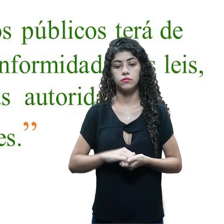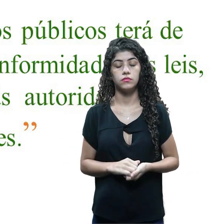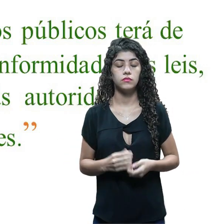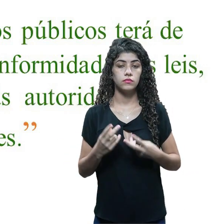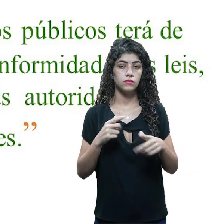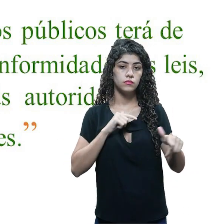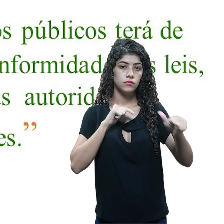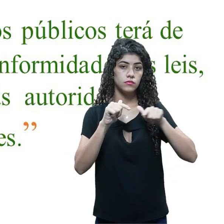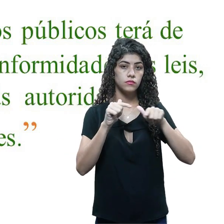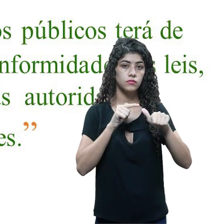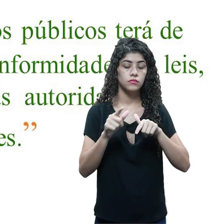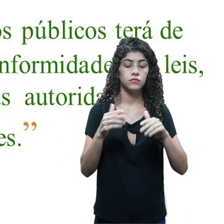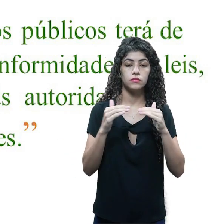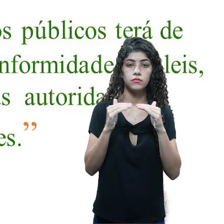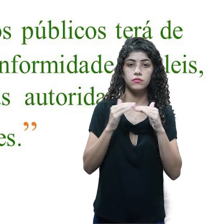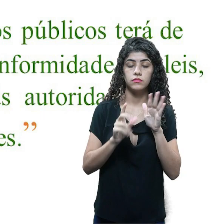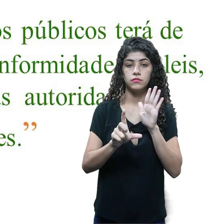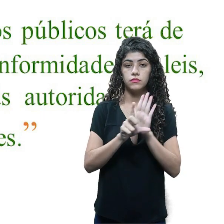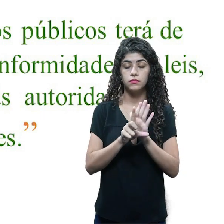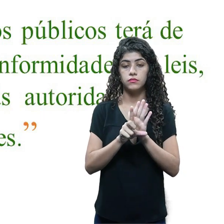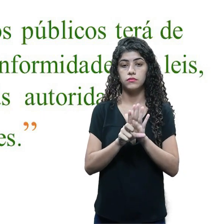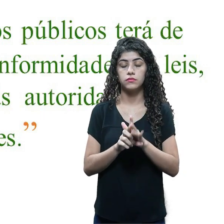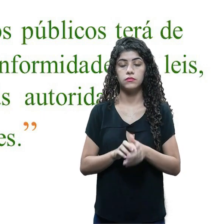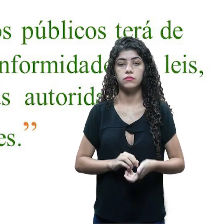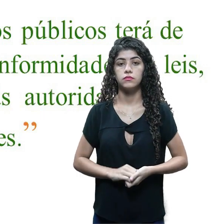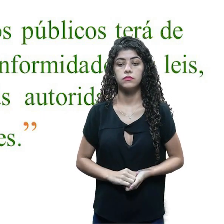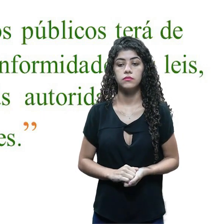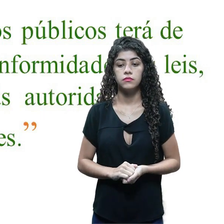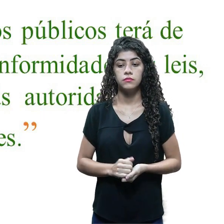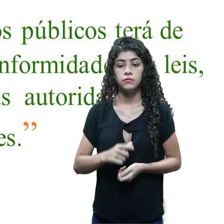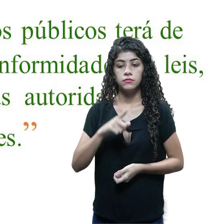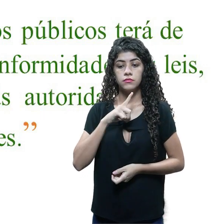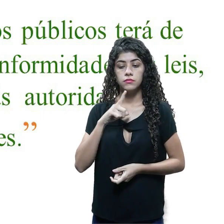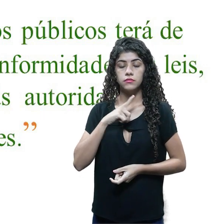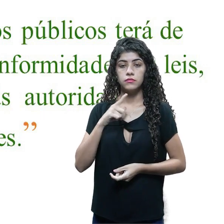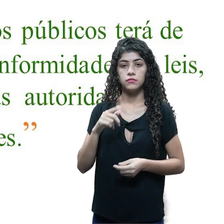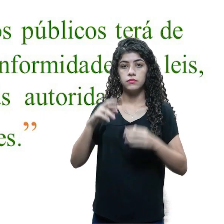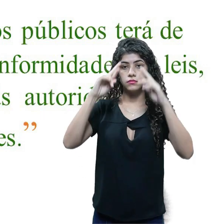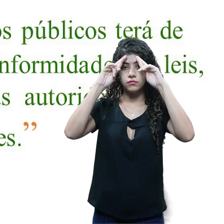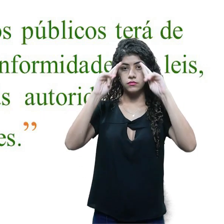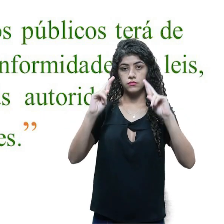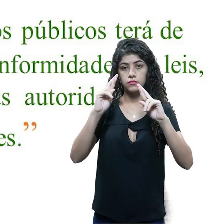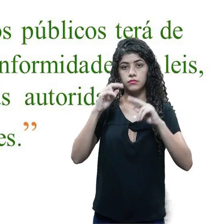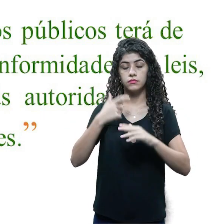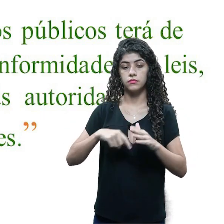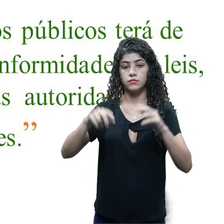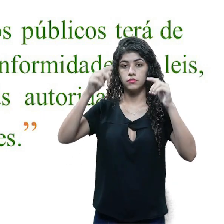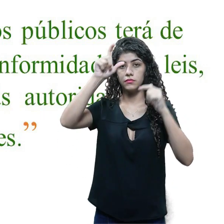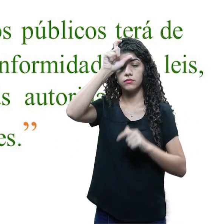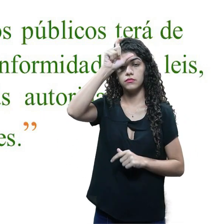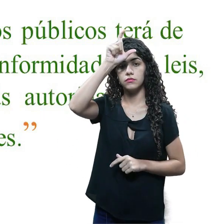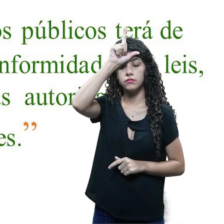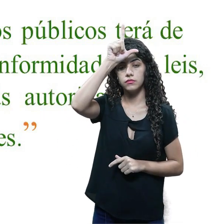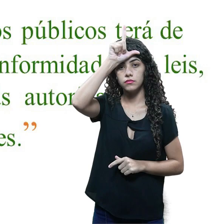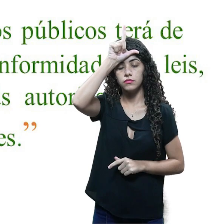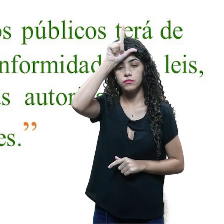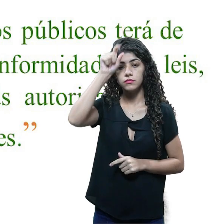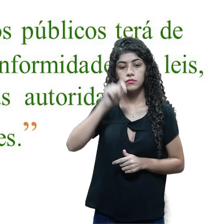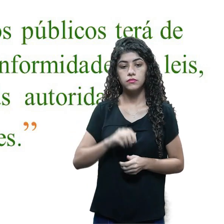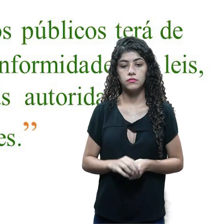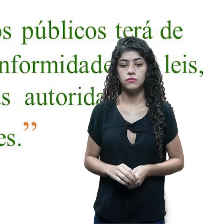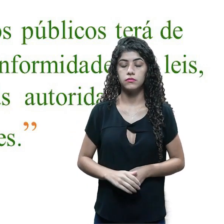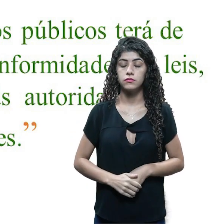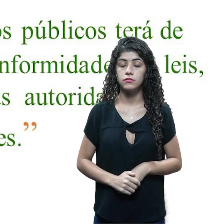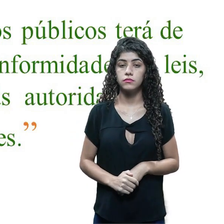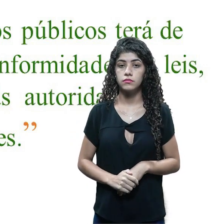emprego na conformidade das leis, regulamentos e normas emanadas das autoridades administrativas